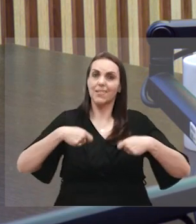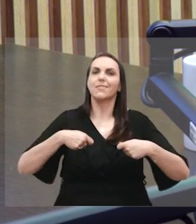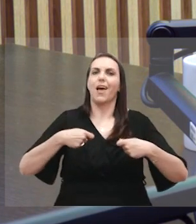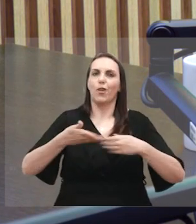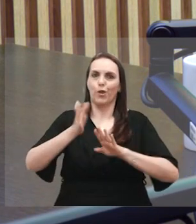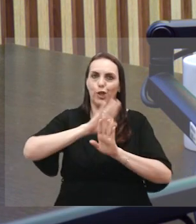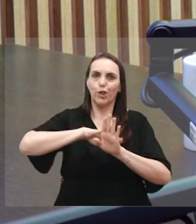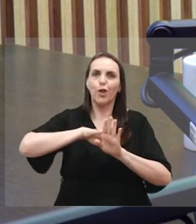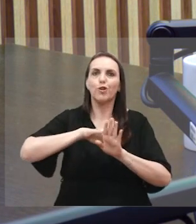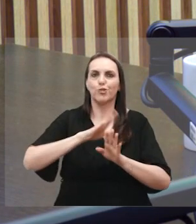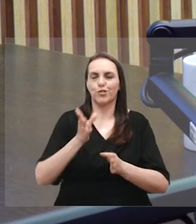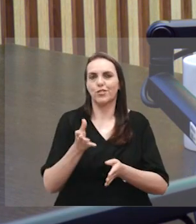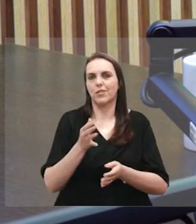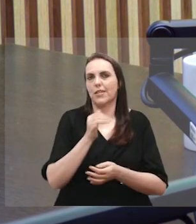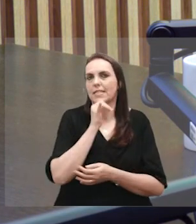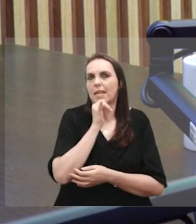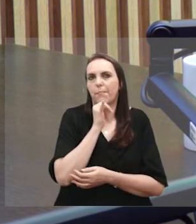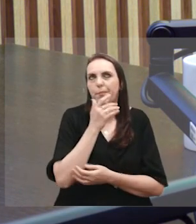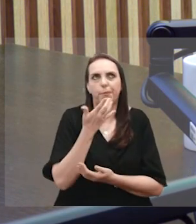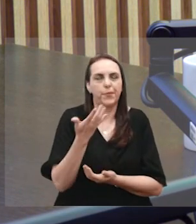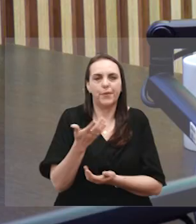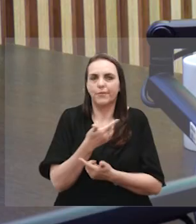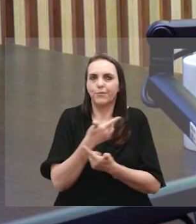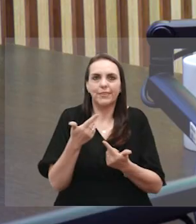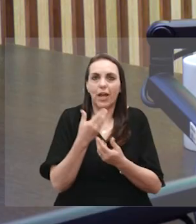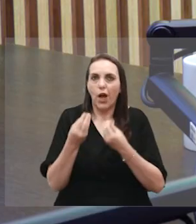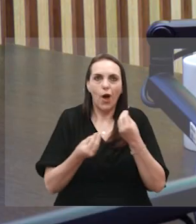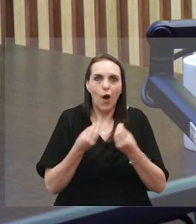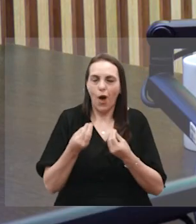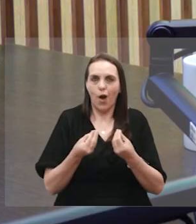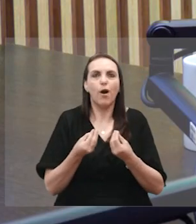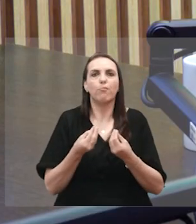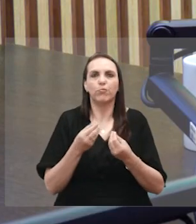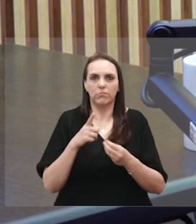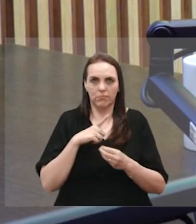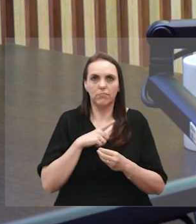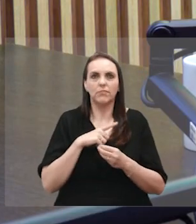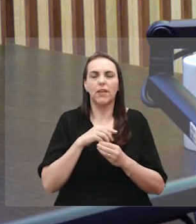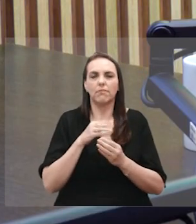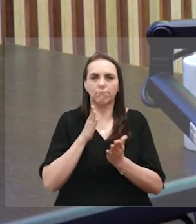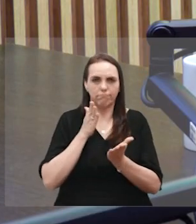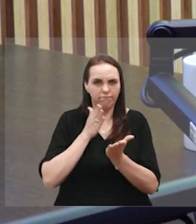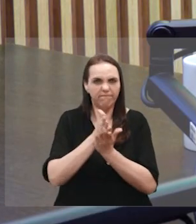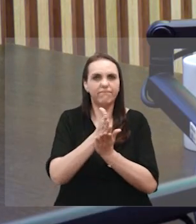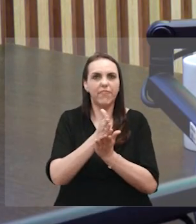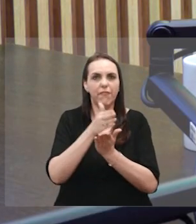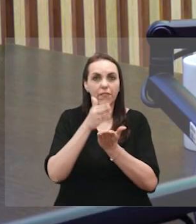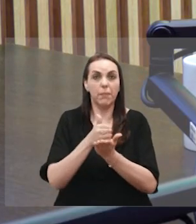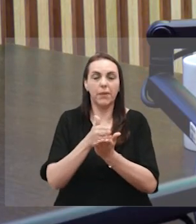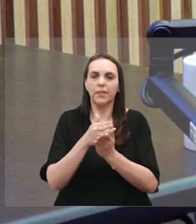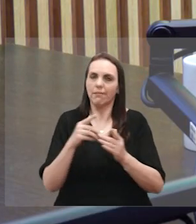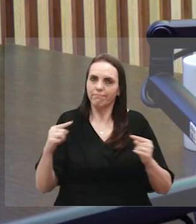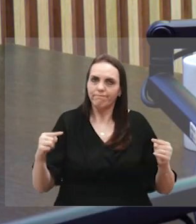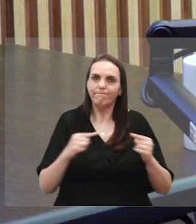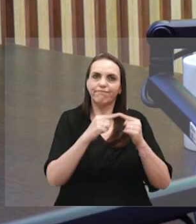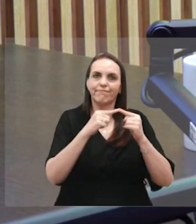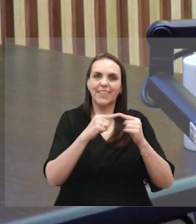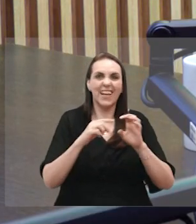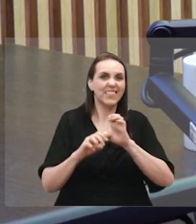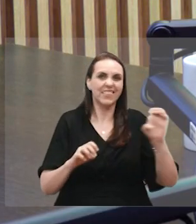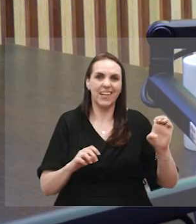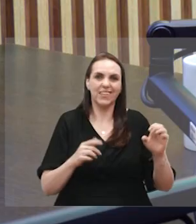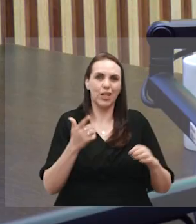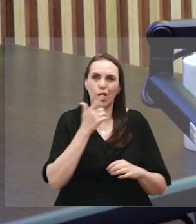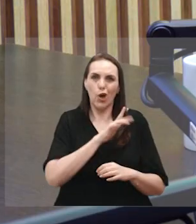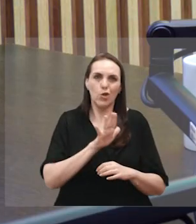conforme ideologia, por exemplo, uma situação que não tem como, né, a gente vai ter uma posição firme e não tem como convergir com a esquerda, mas por outro